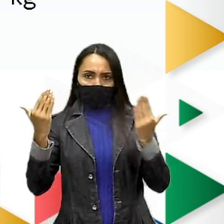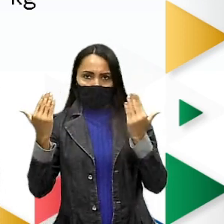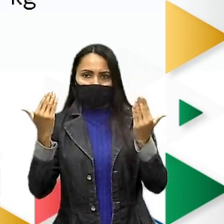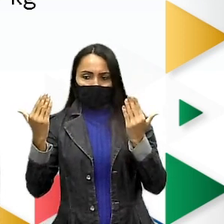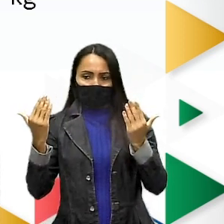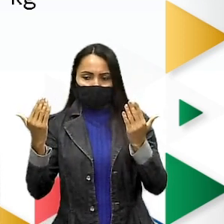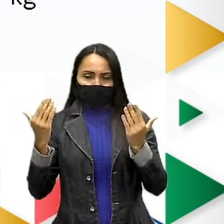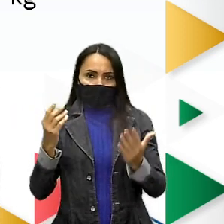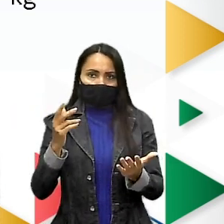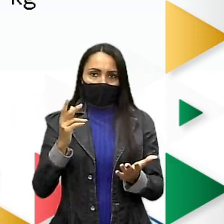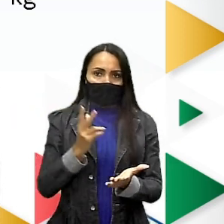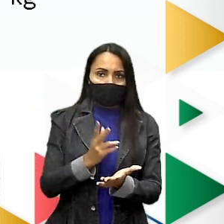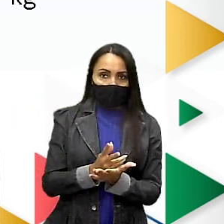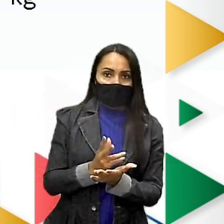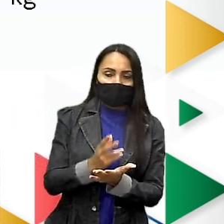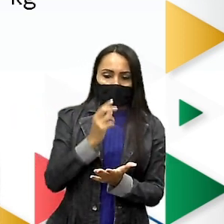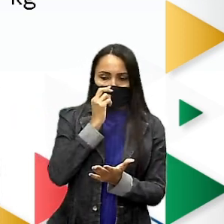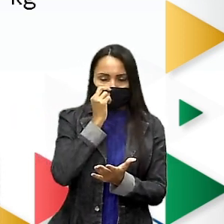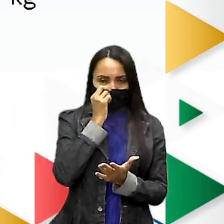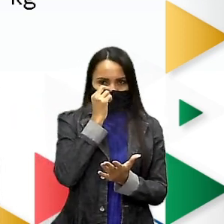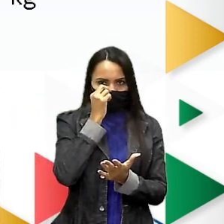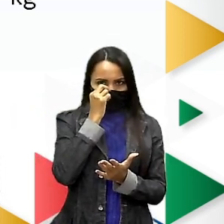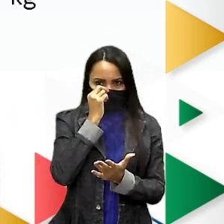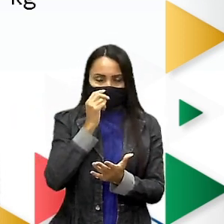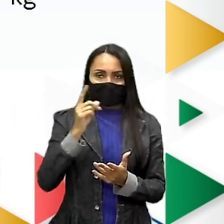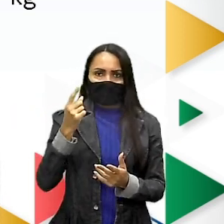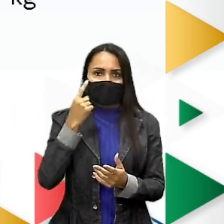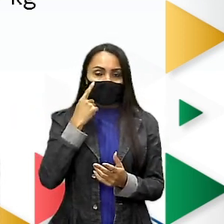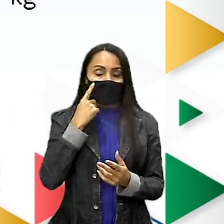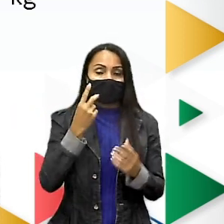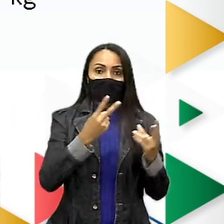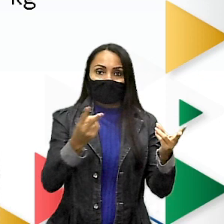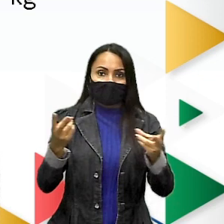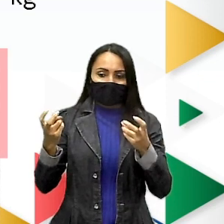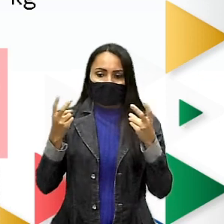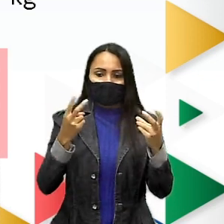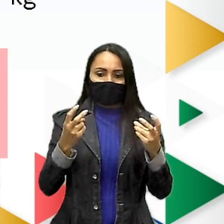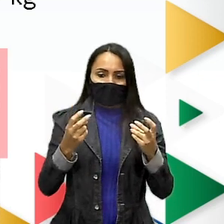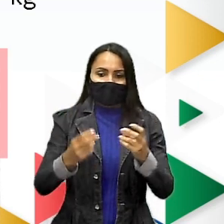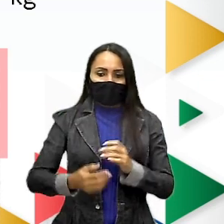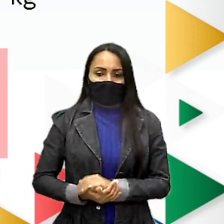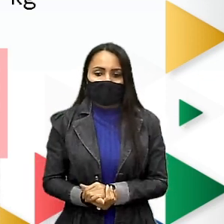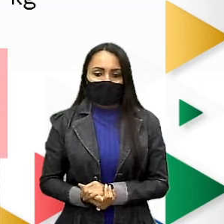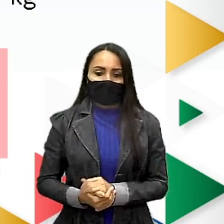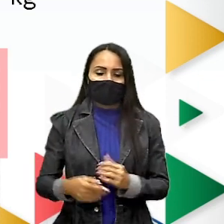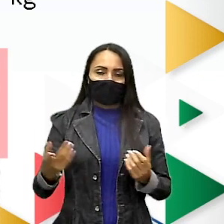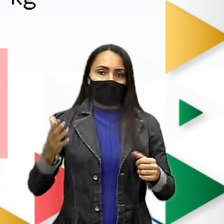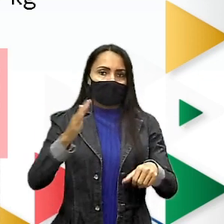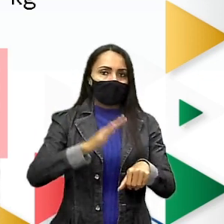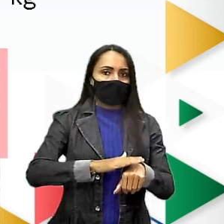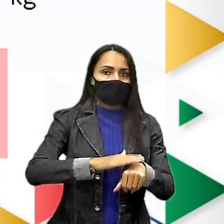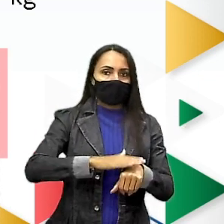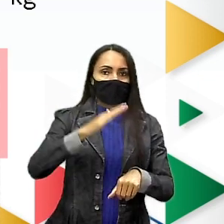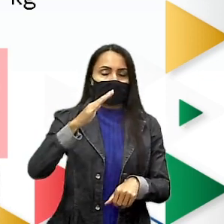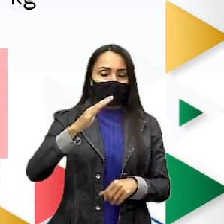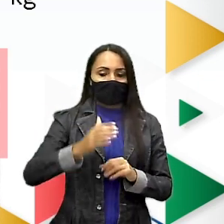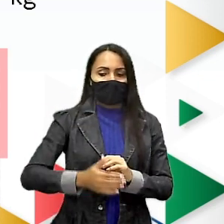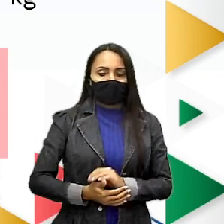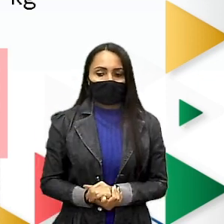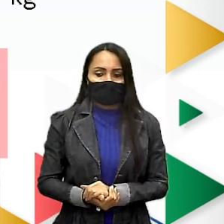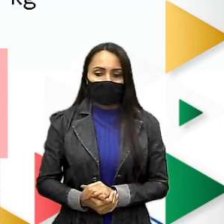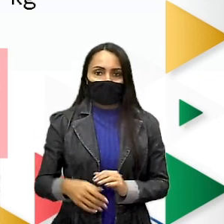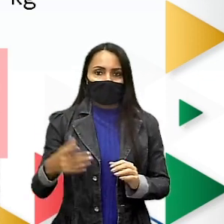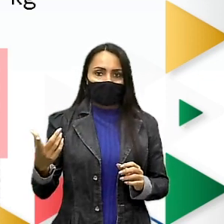da mesma casa decimal, você vai ver claramente, né, que quanto maior